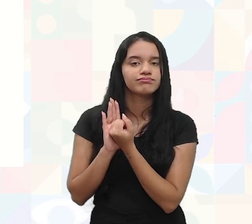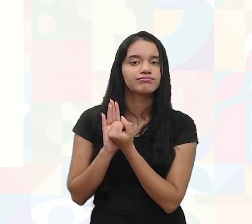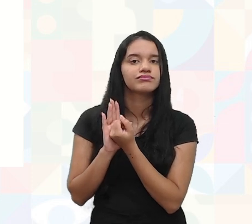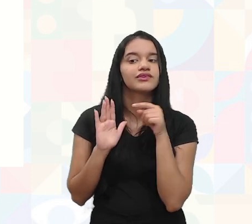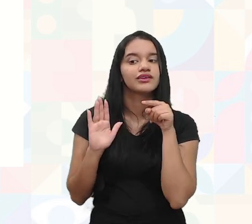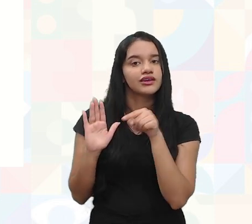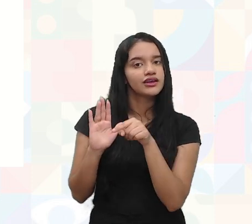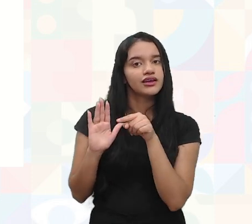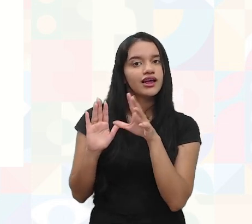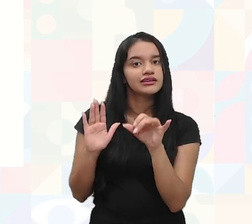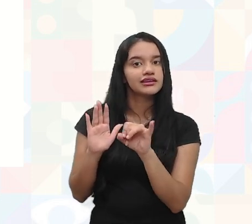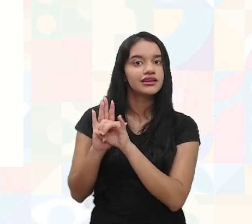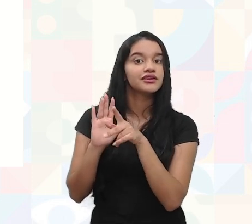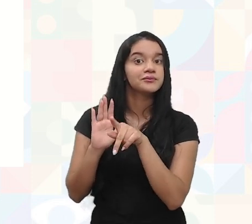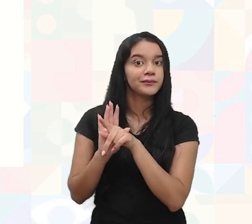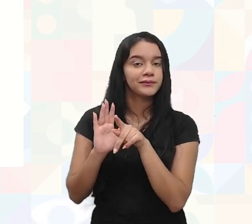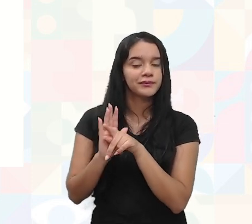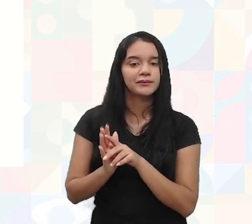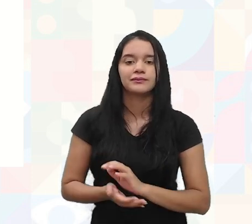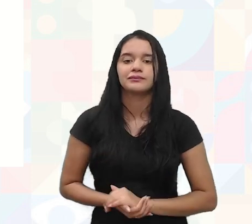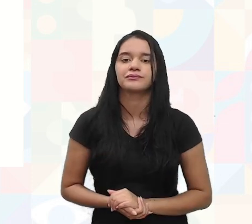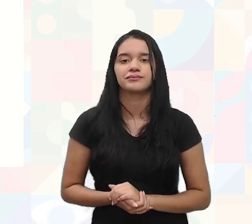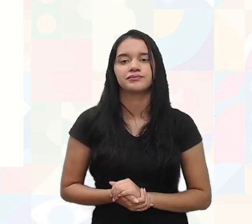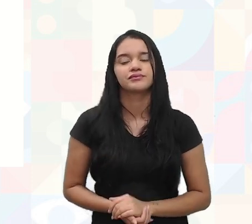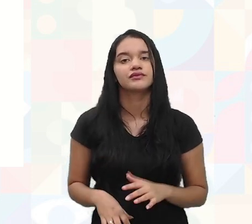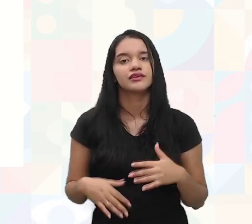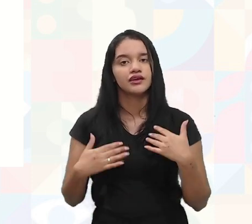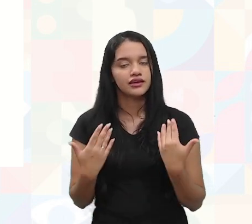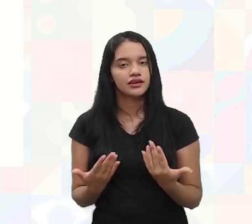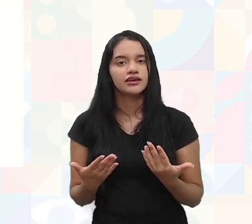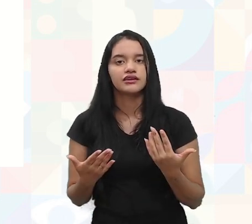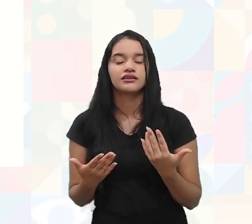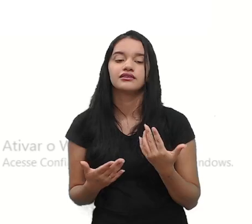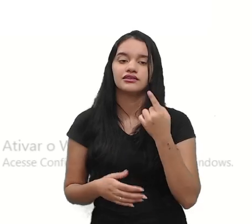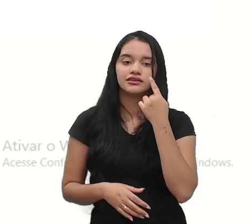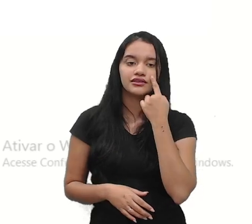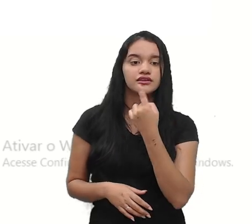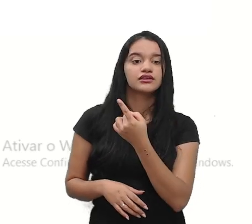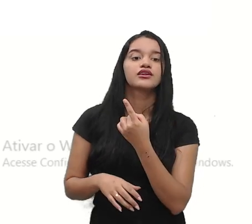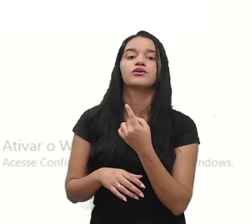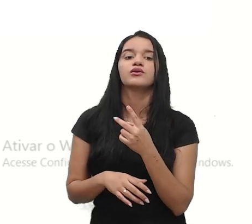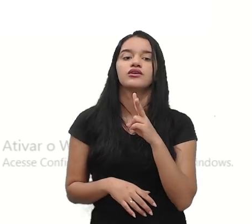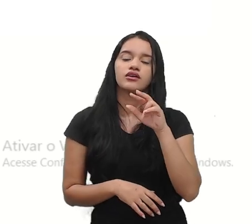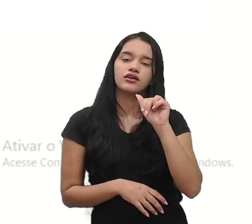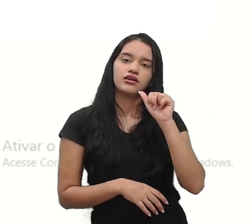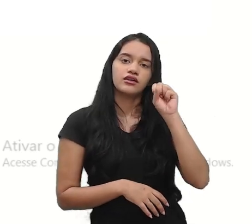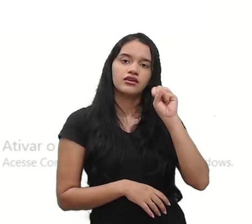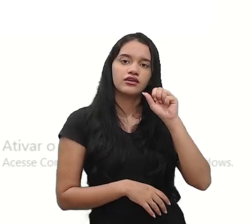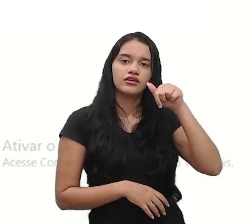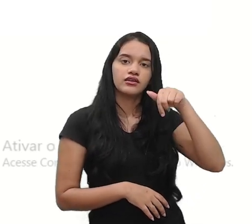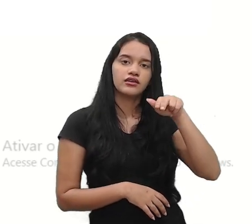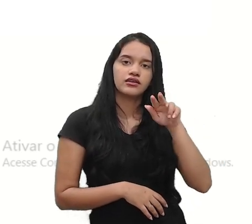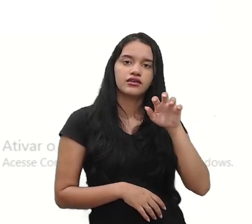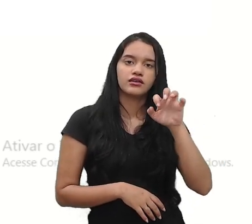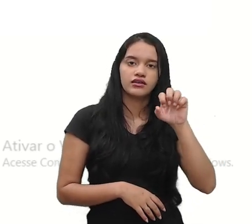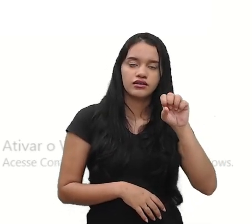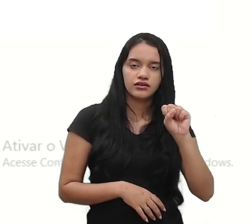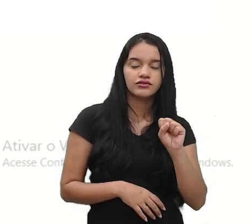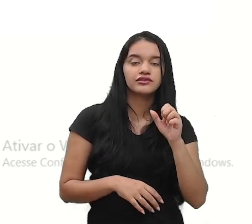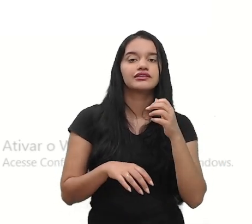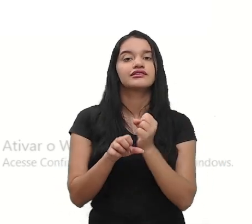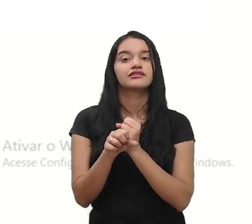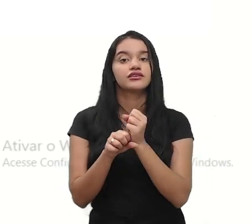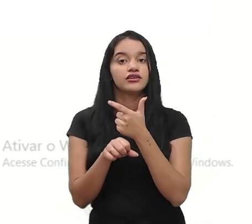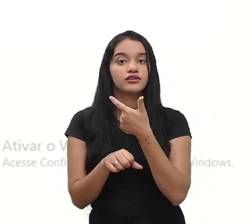a identidade dela. Então, de acordo com o Vasquez, 2007, a identidade é um alicerce fundamental para a construção